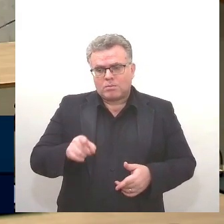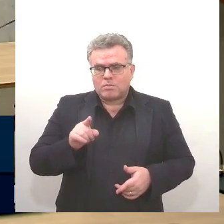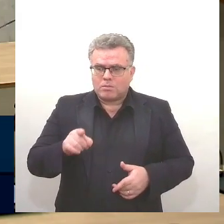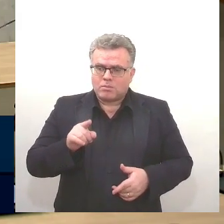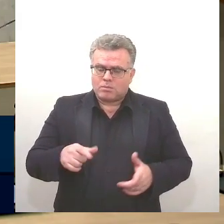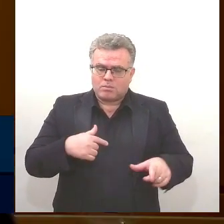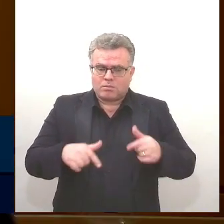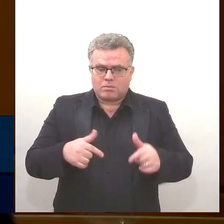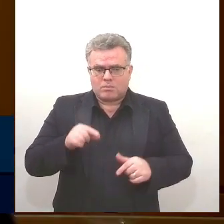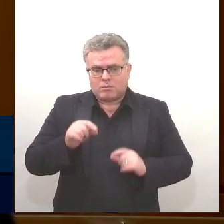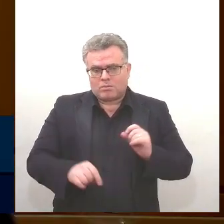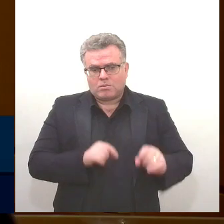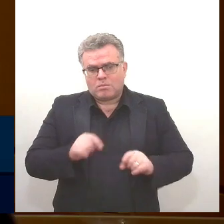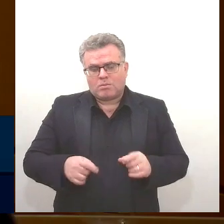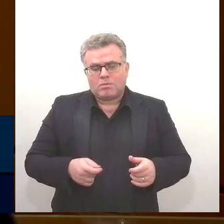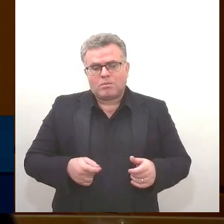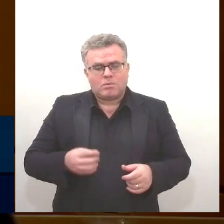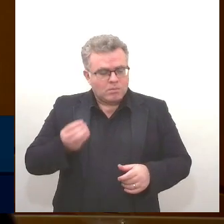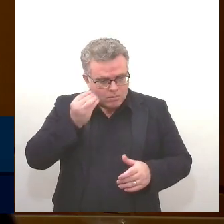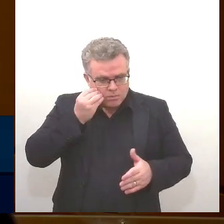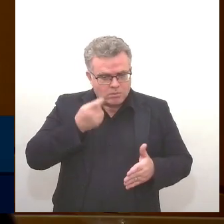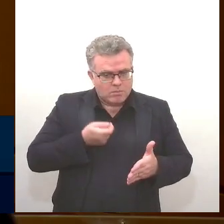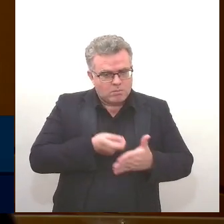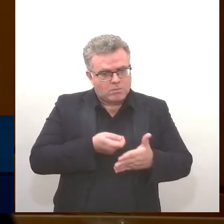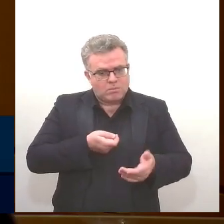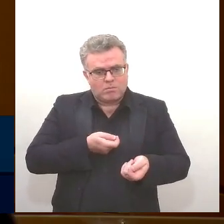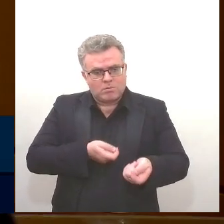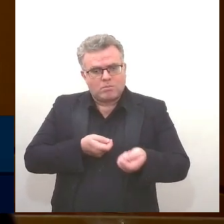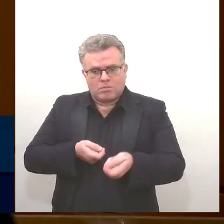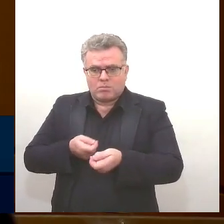tentar de forma truculenta